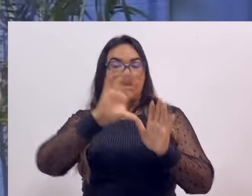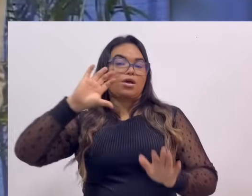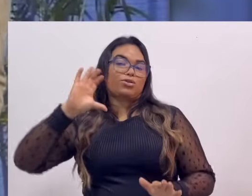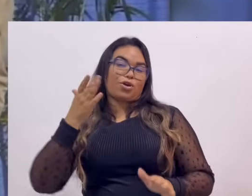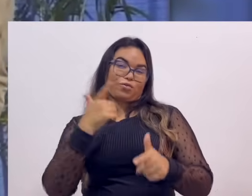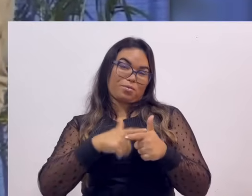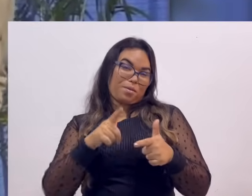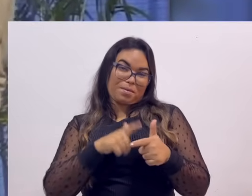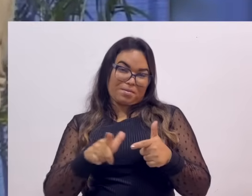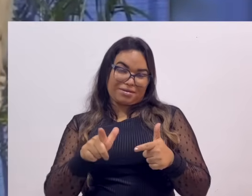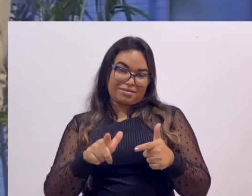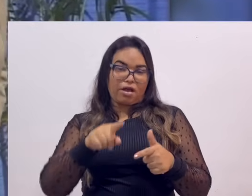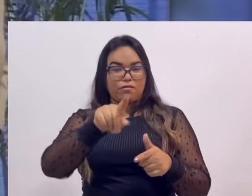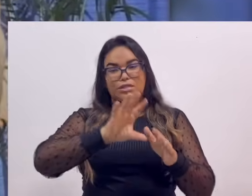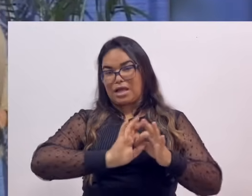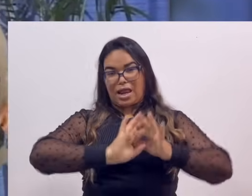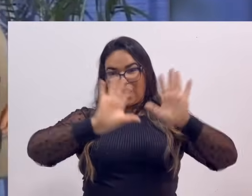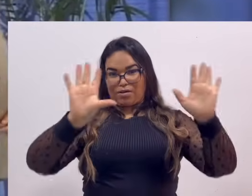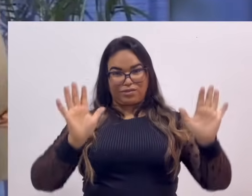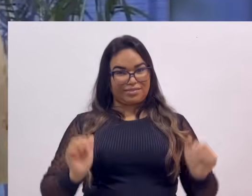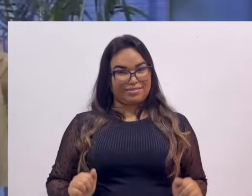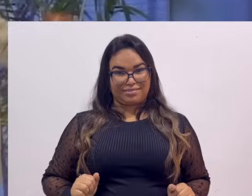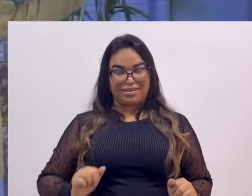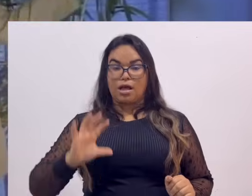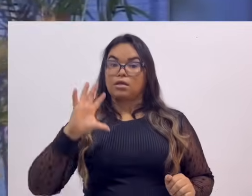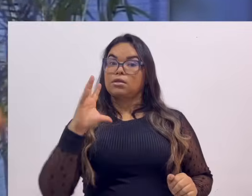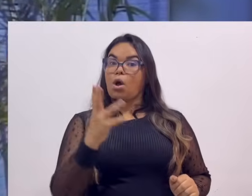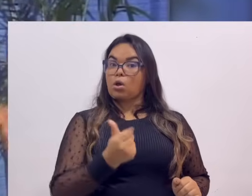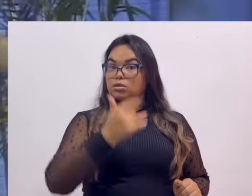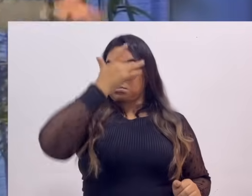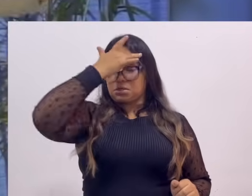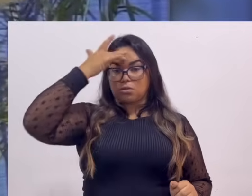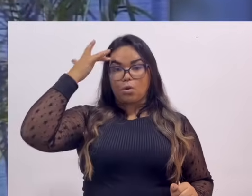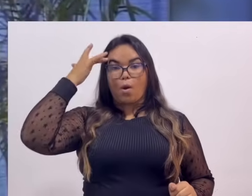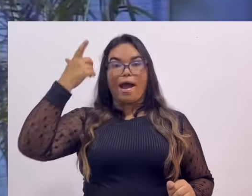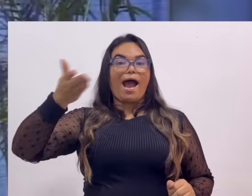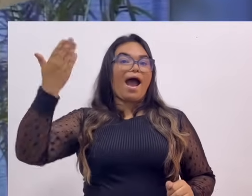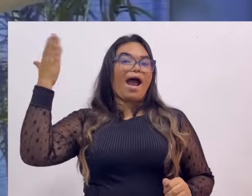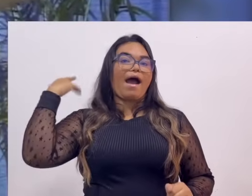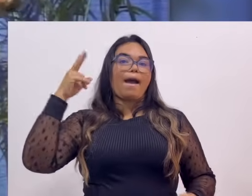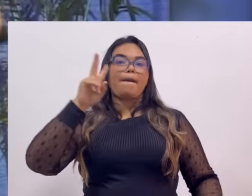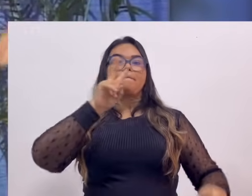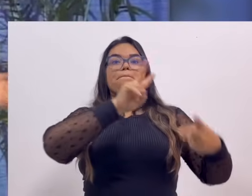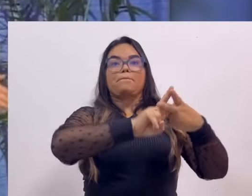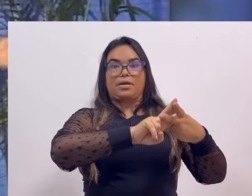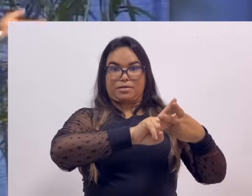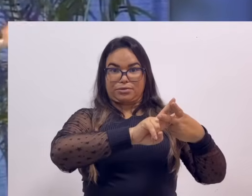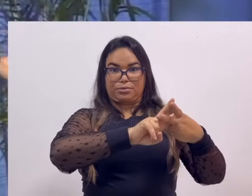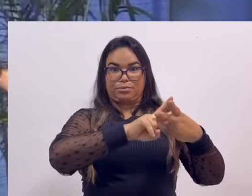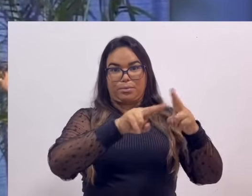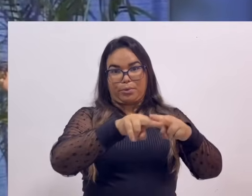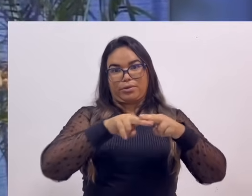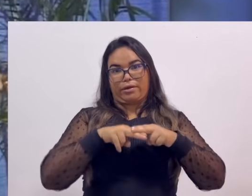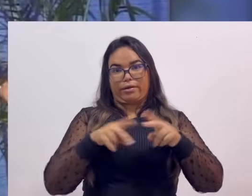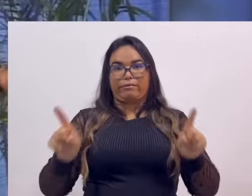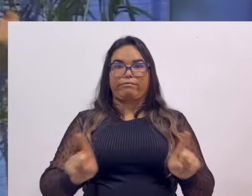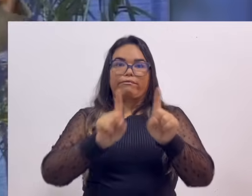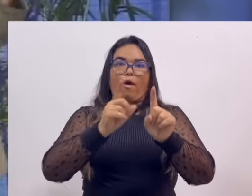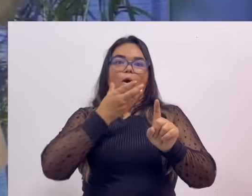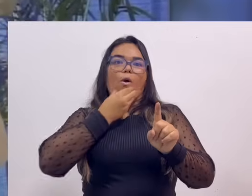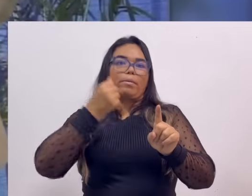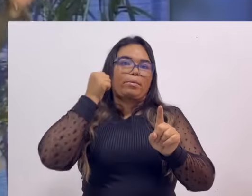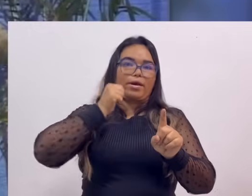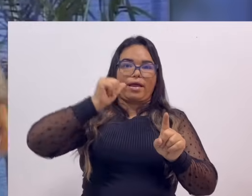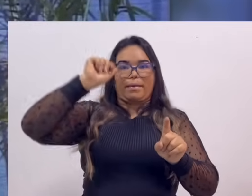resolve o problema. Então você está livre. E todos os que estavam na prisão por causa do ato de imoralidade, segundo